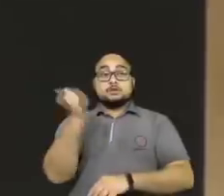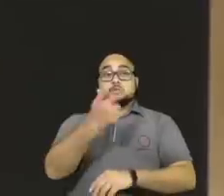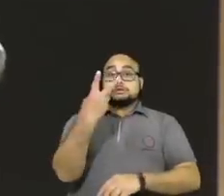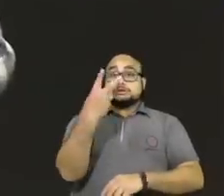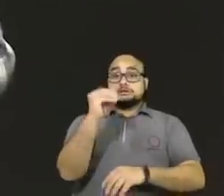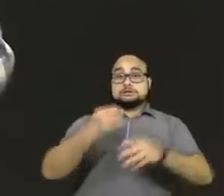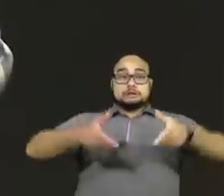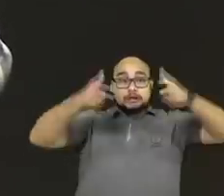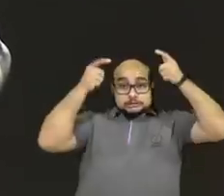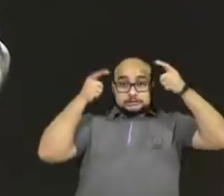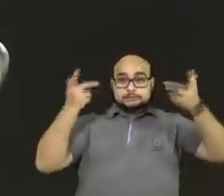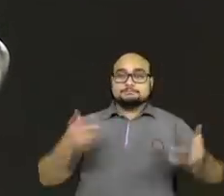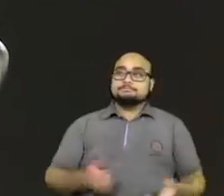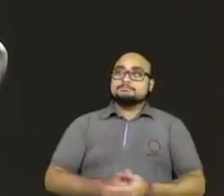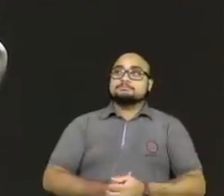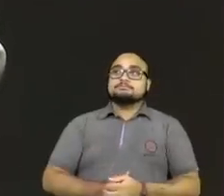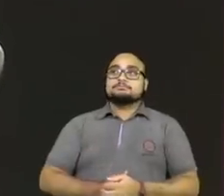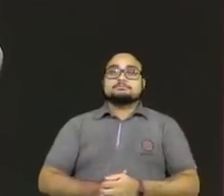Duas condições,